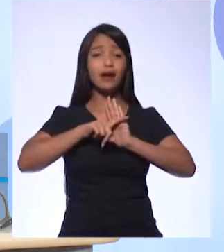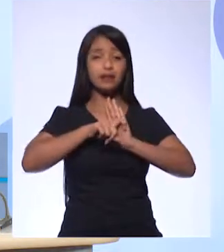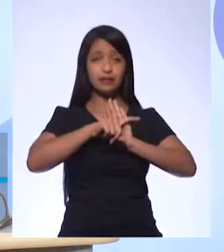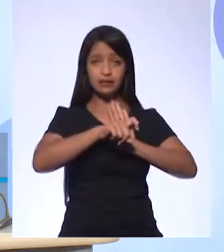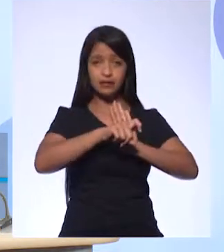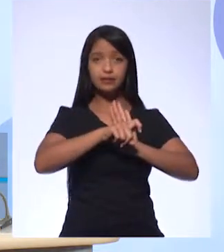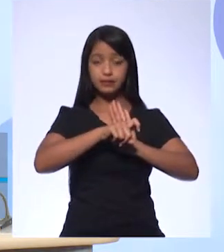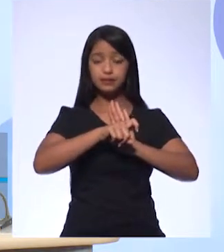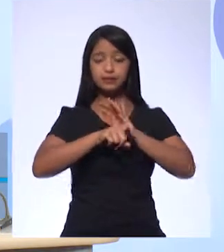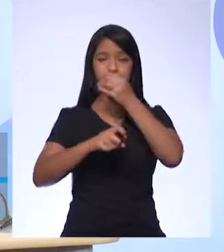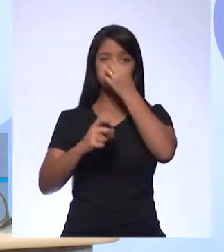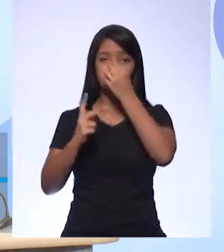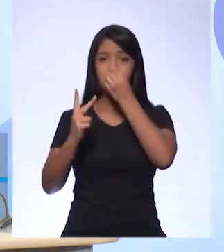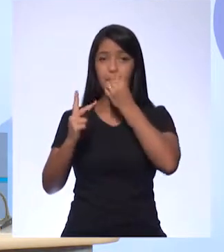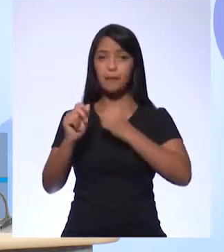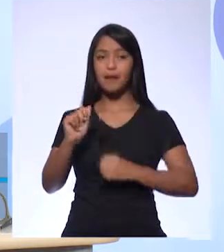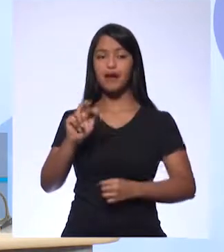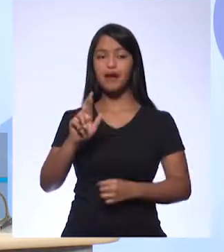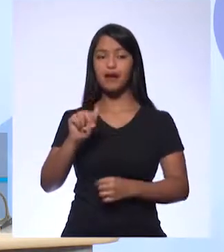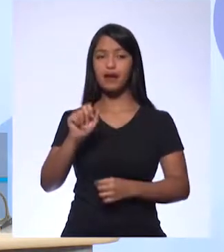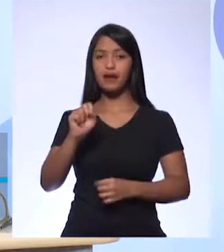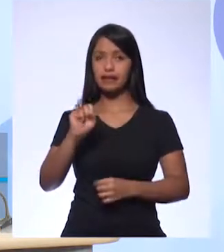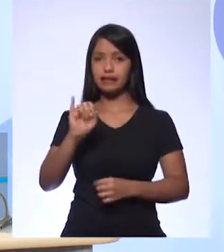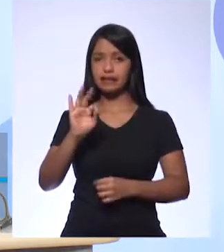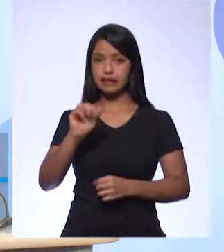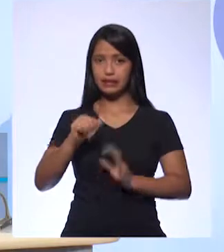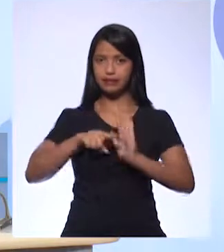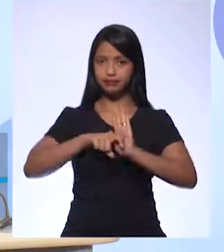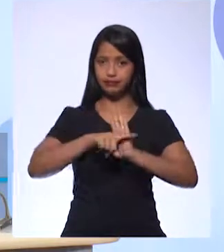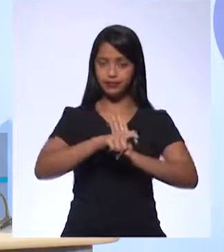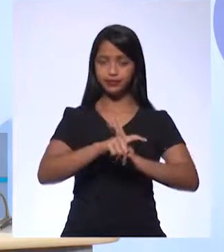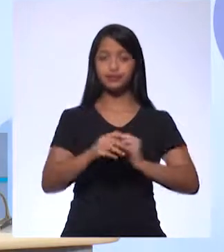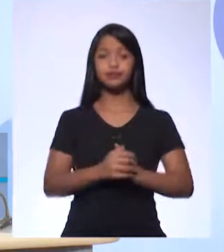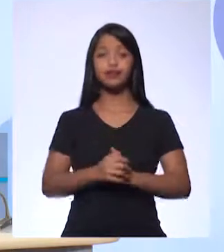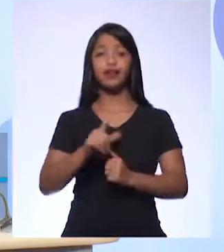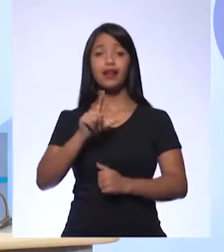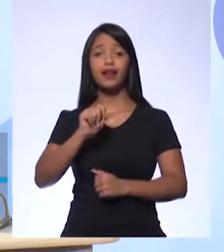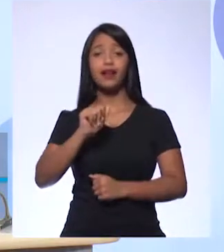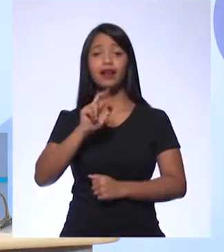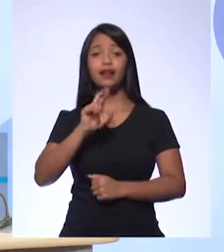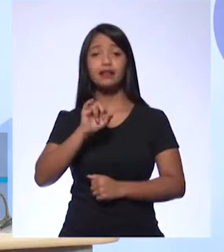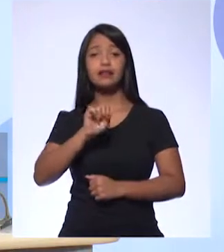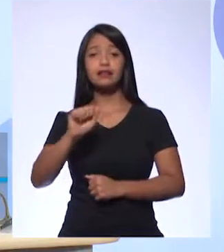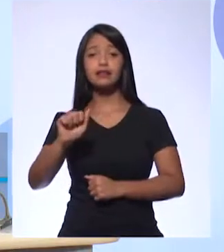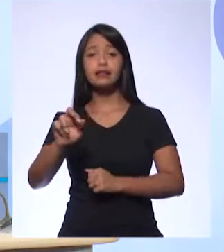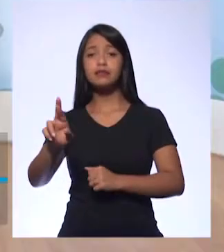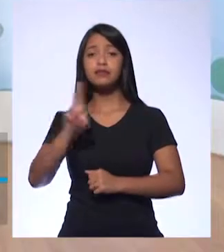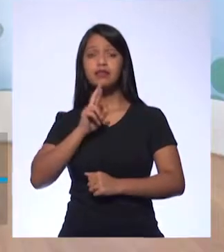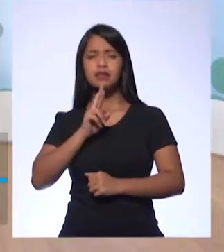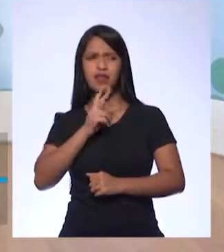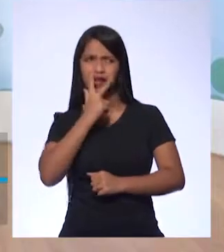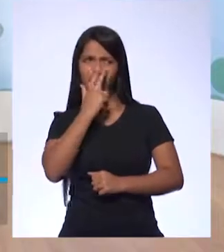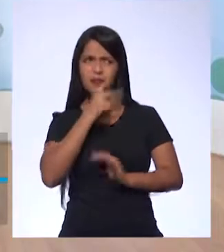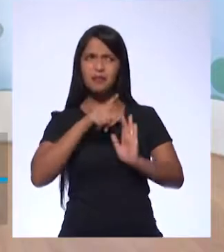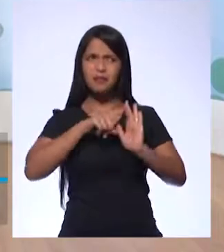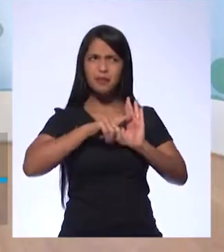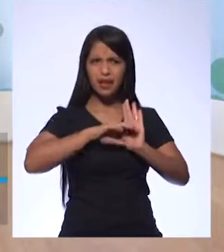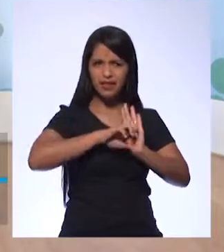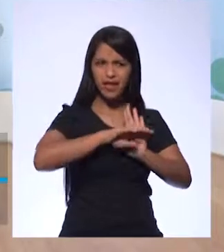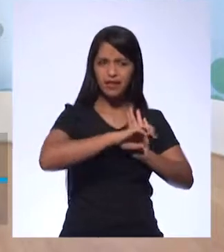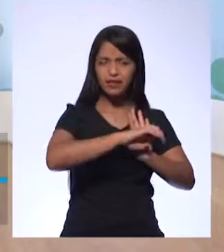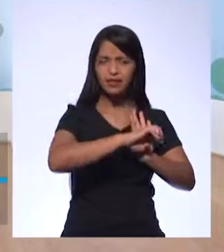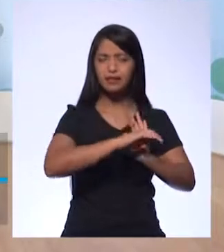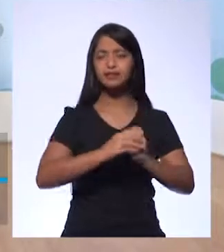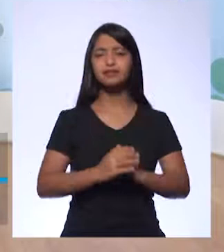lembrar aqui um filme lá. Larissa escreveu é uma bactéria, também ficou um pouco na dúvida. Então, né? tá vendo? E